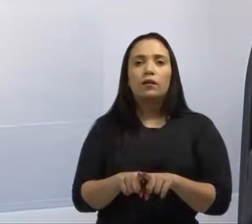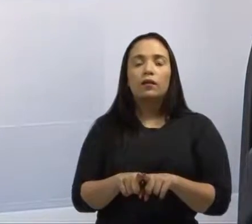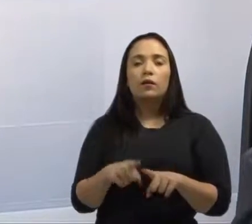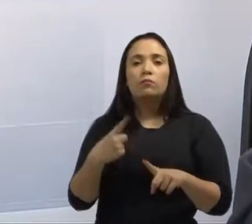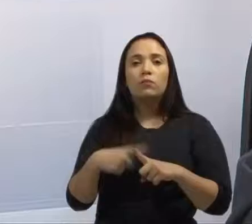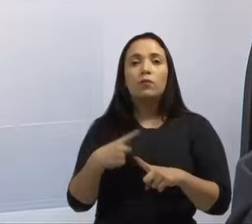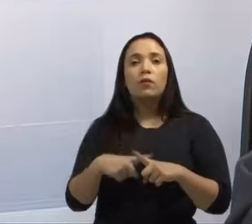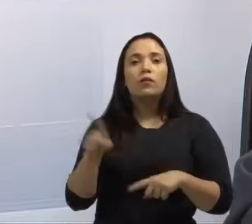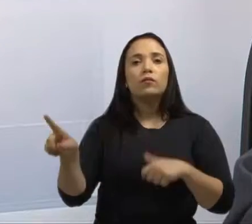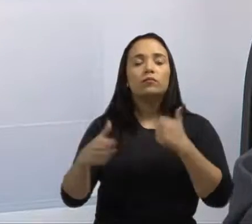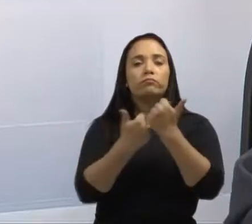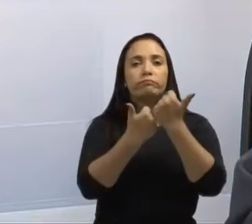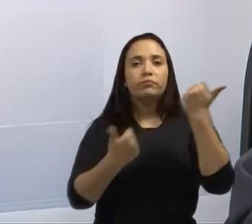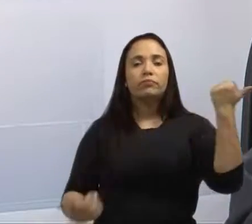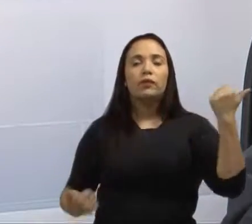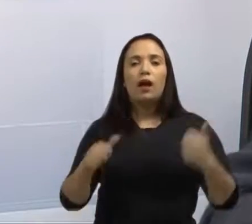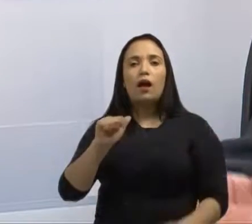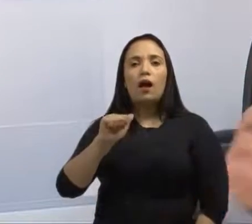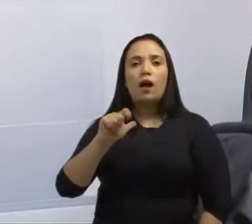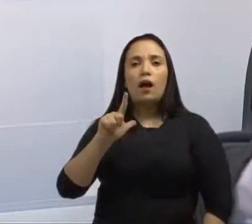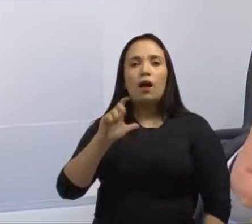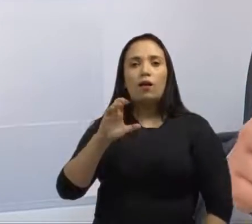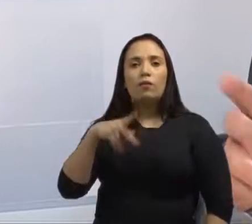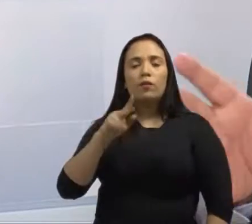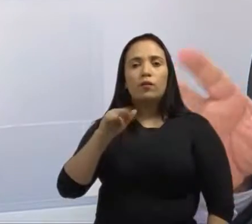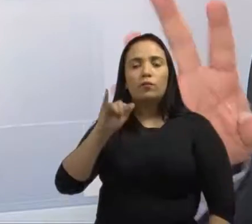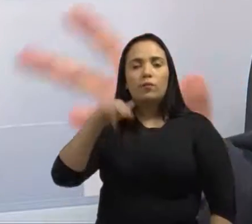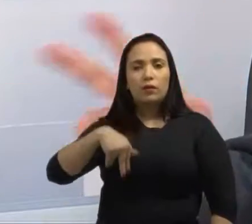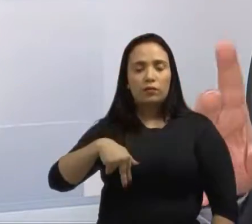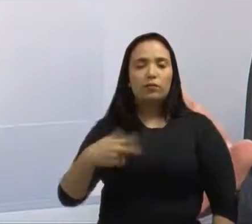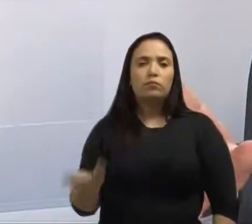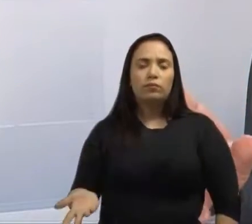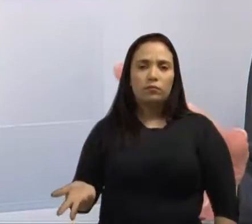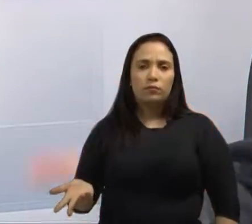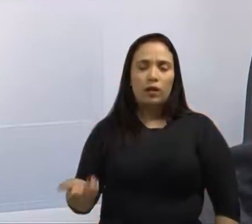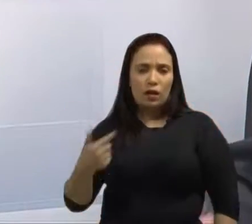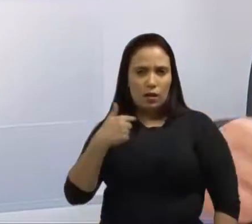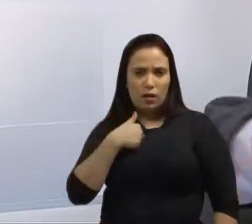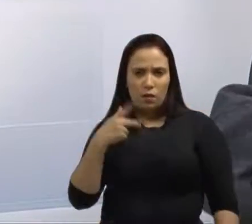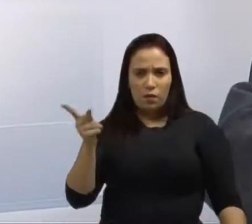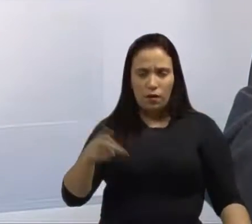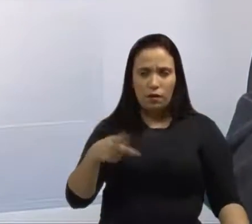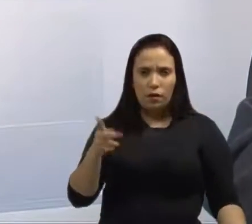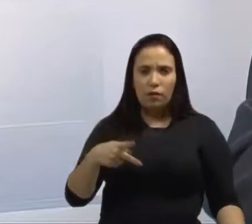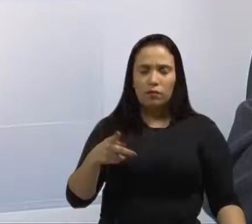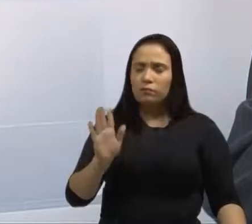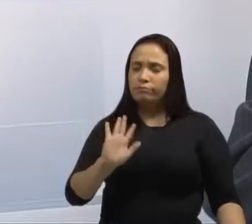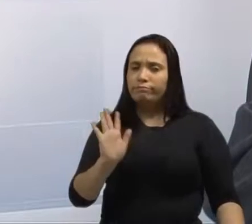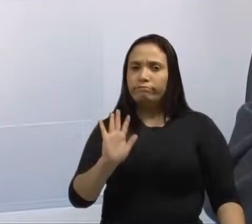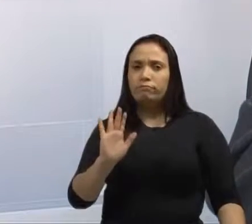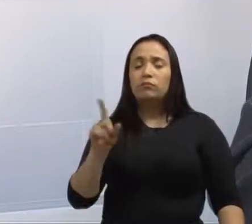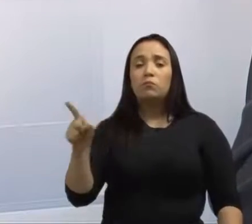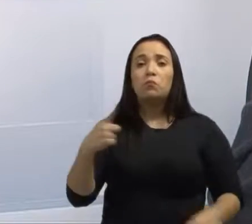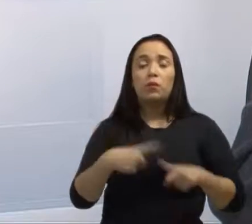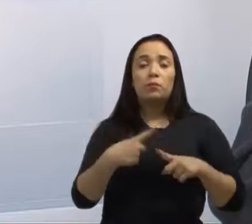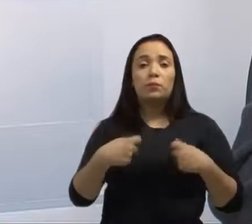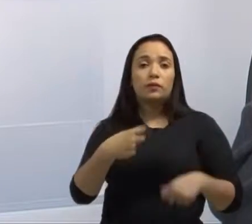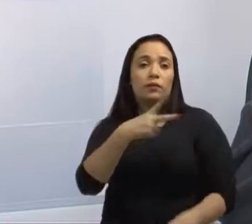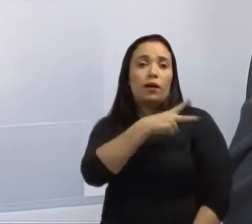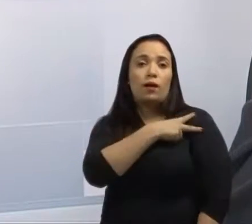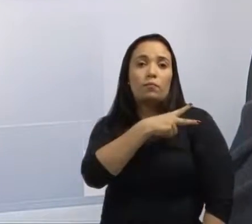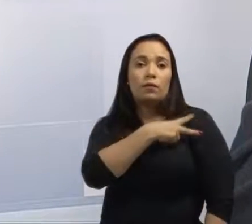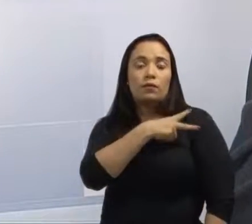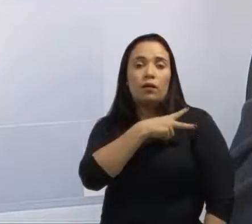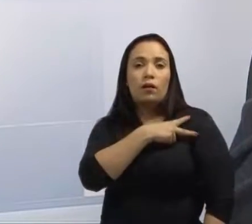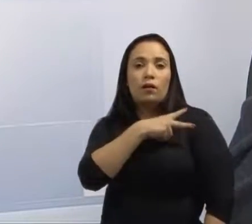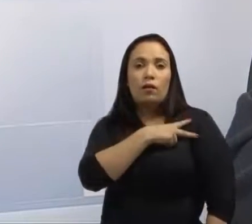de Geraldo Alckmin. Aí um telespectador vai perguntar, mas o Luiz Cláudio está equivocado. Ele tem que botar o nome do capitão Wagner também aí.